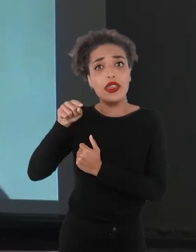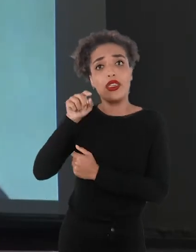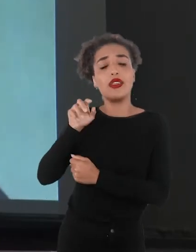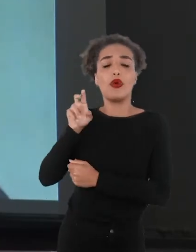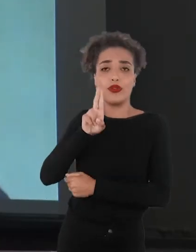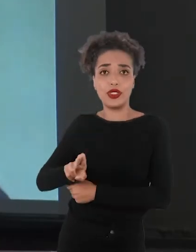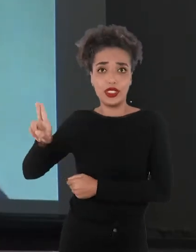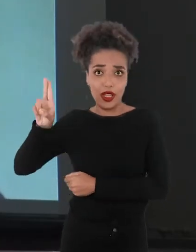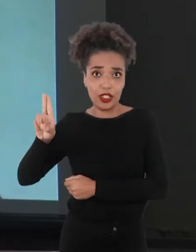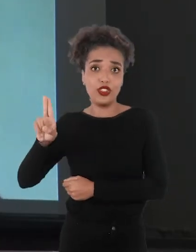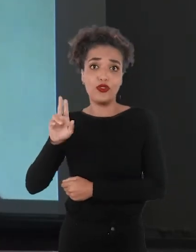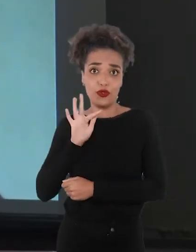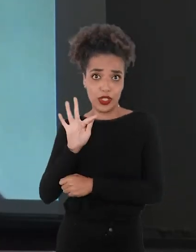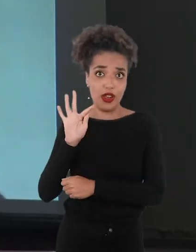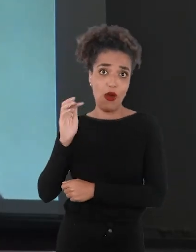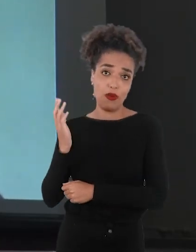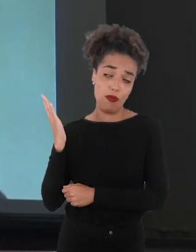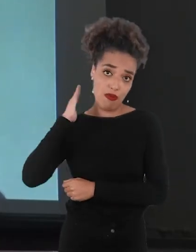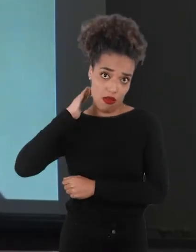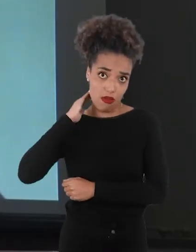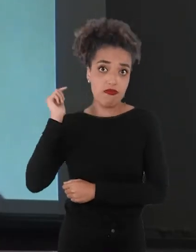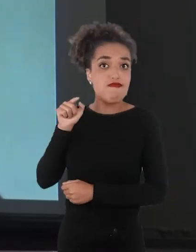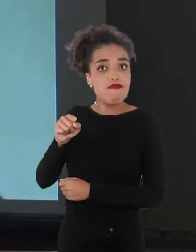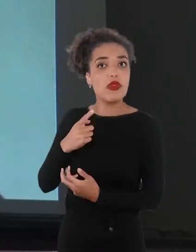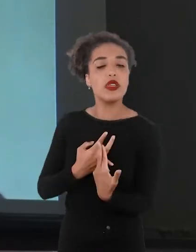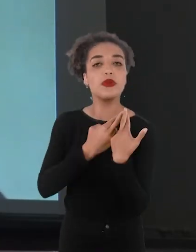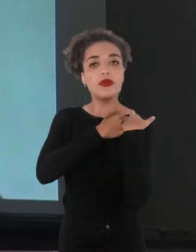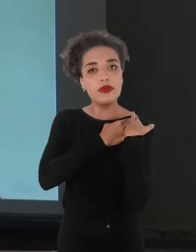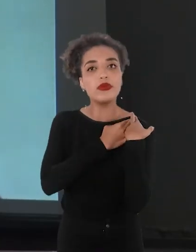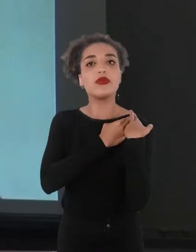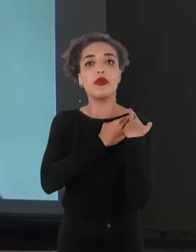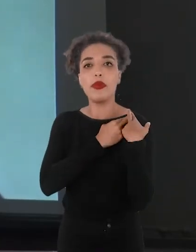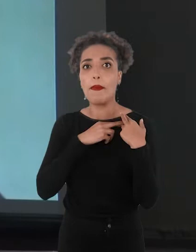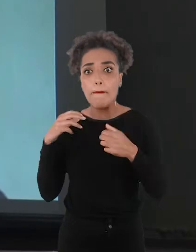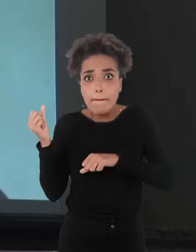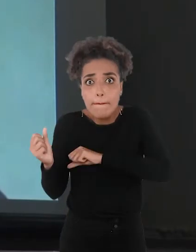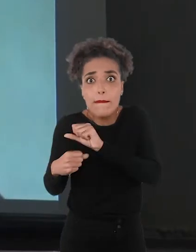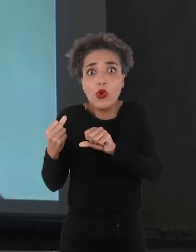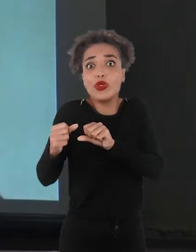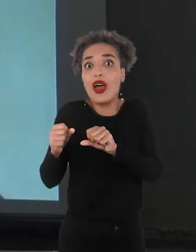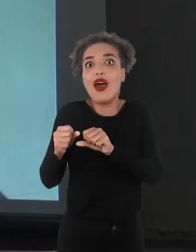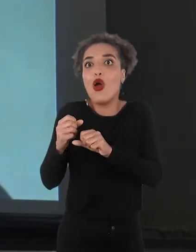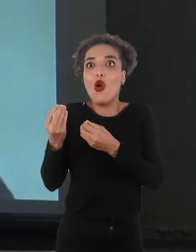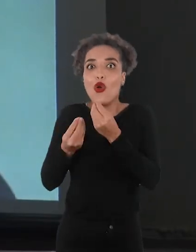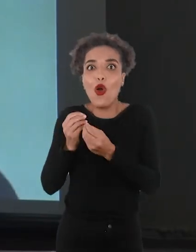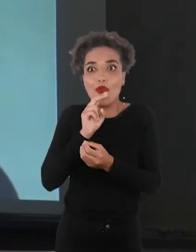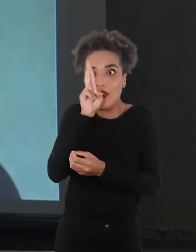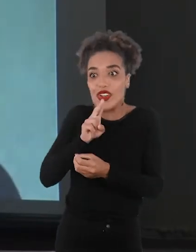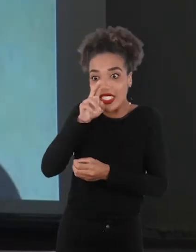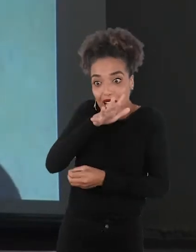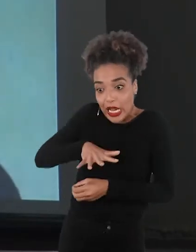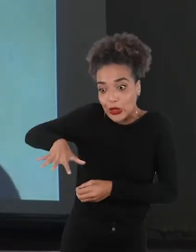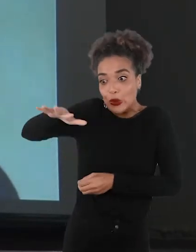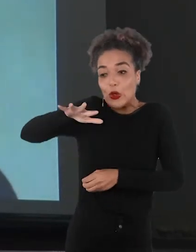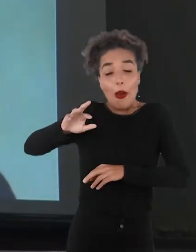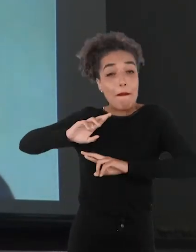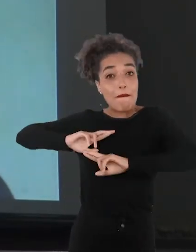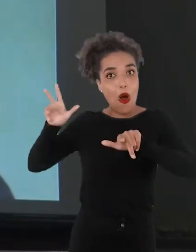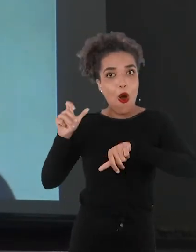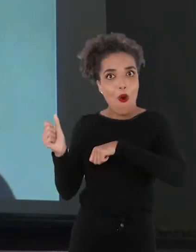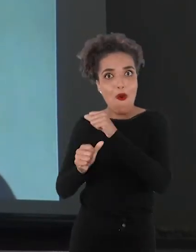Universidade Federal do Pará foi a grande responsável por mudar a cara da universidade, como a gente costuma